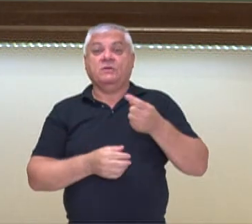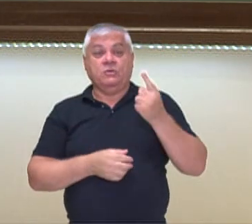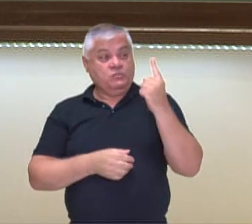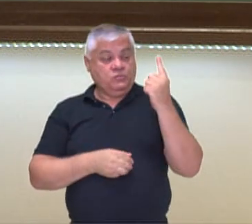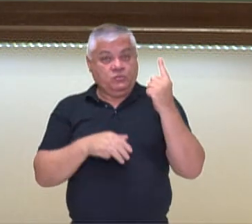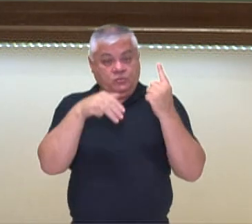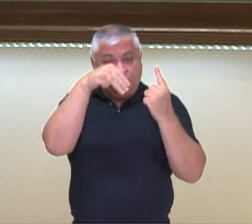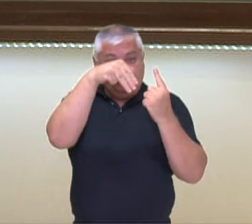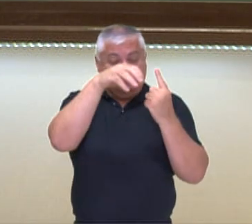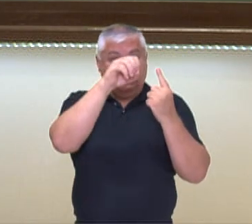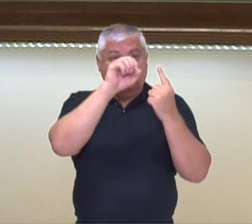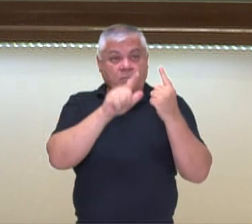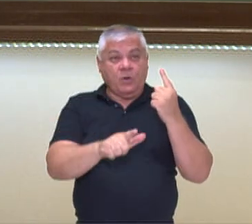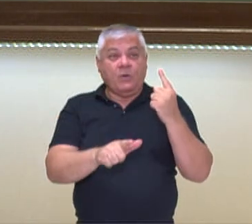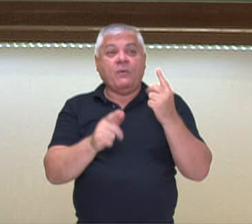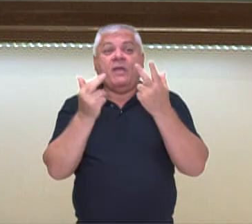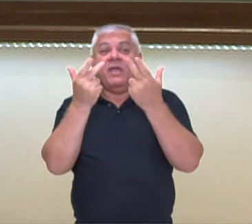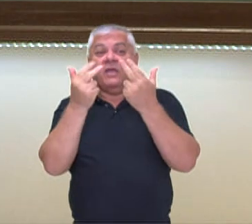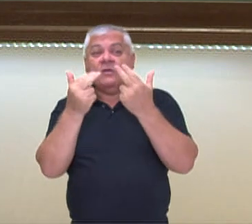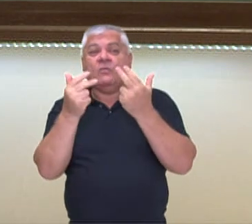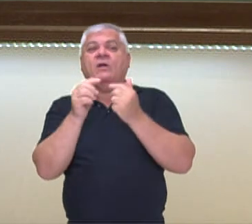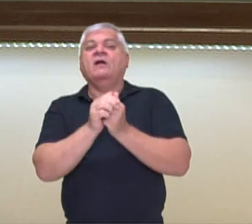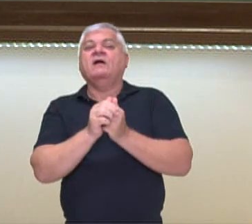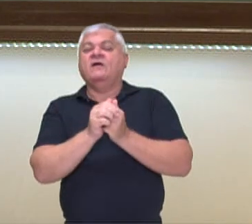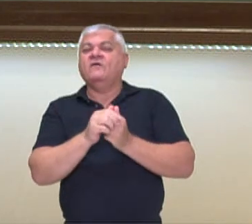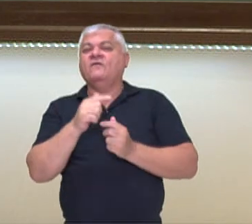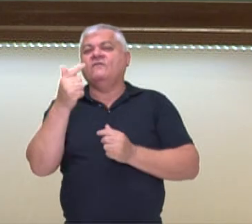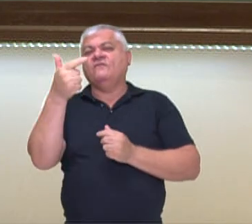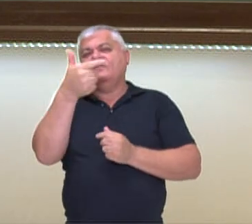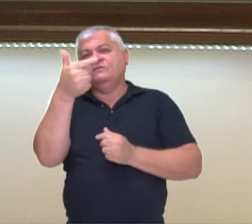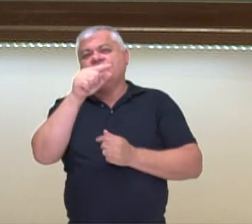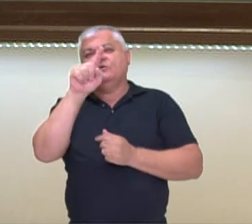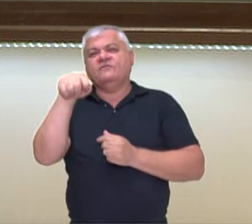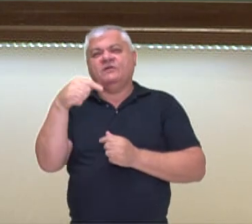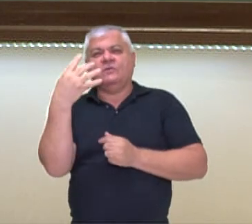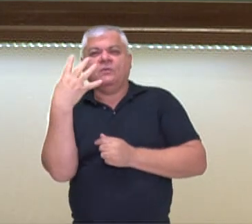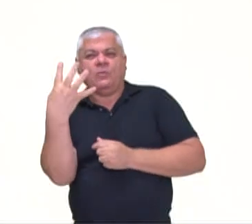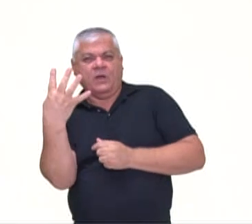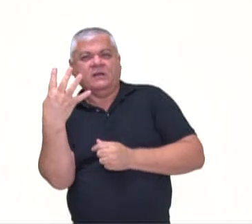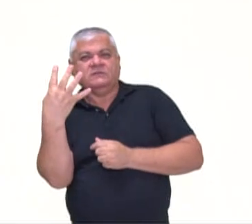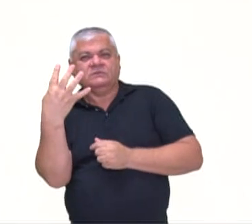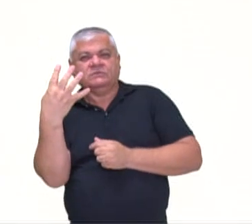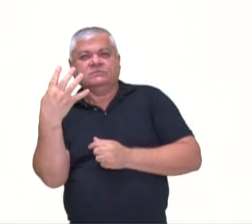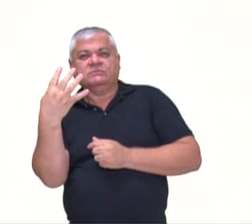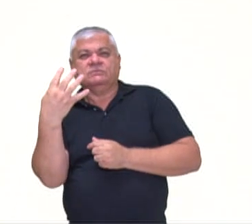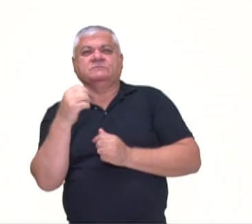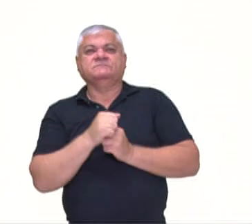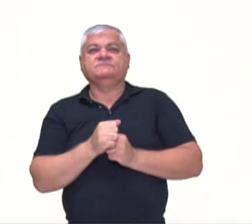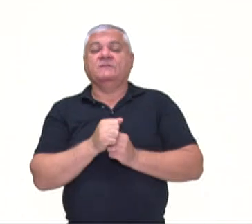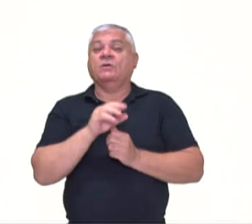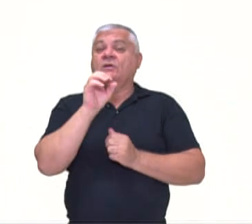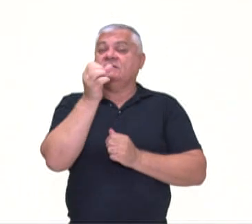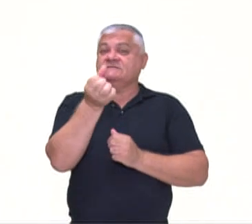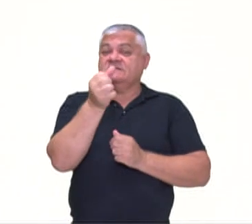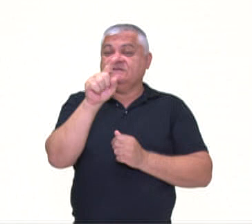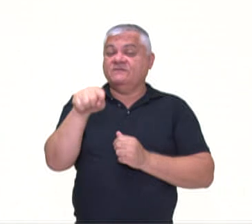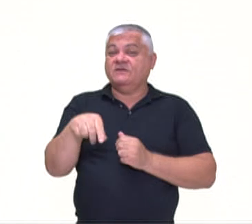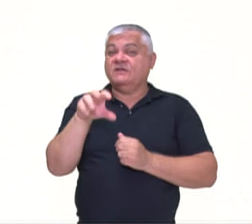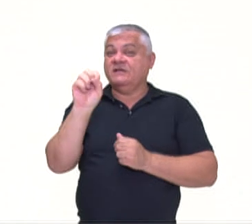a massa molar, 22,4 mols, se a reação estiver na CNTP, e 6,02 10 a